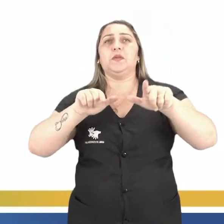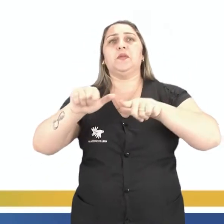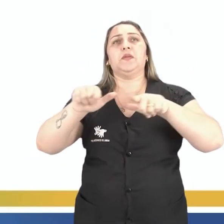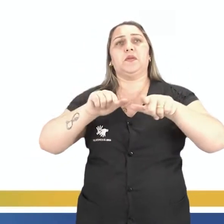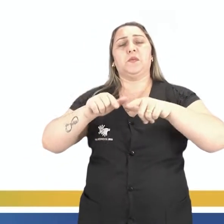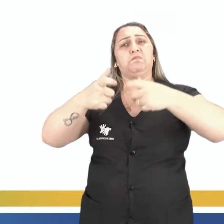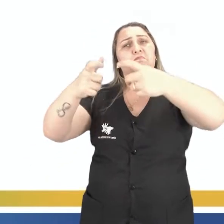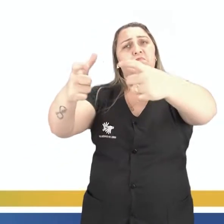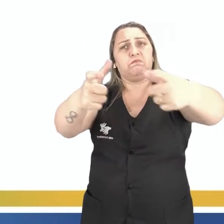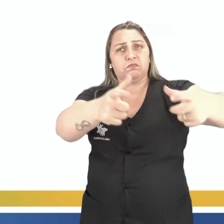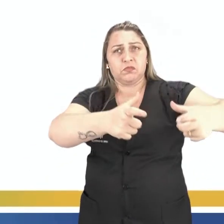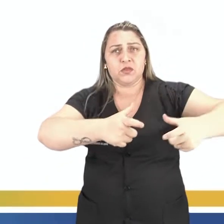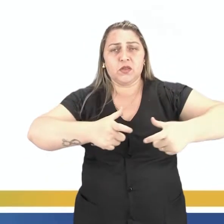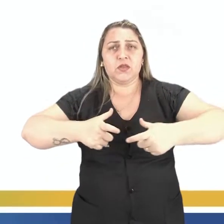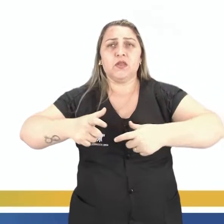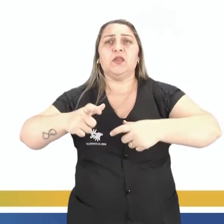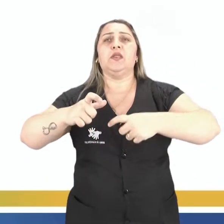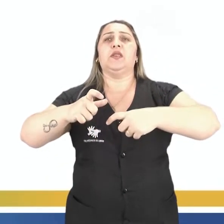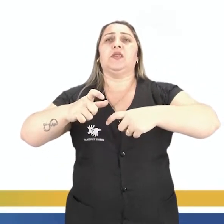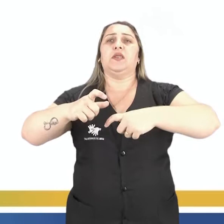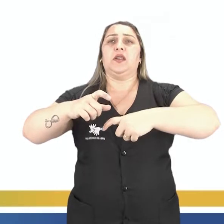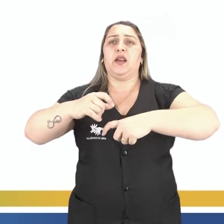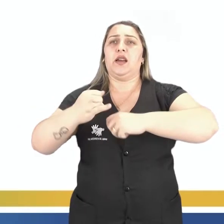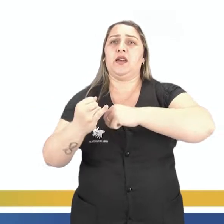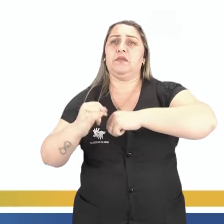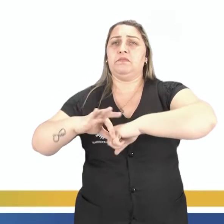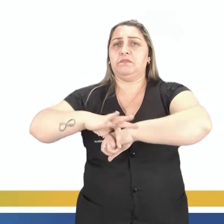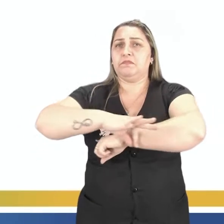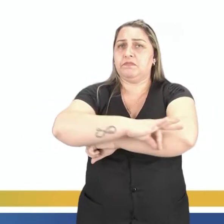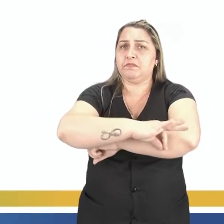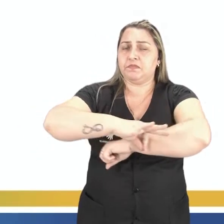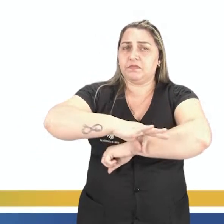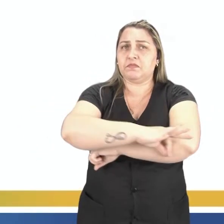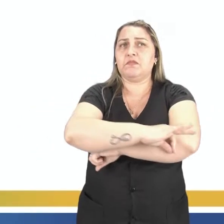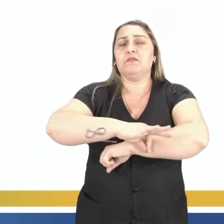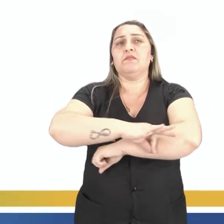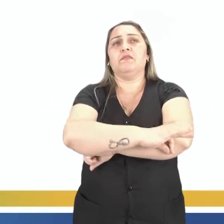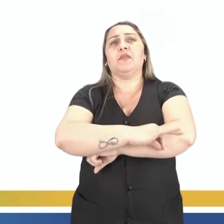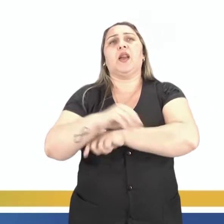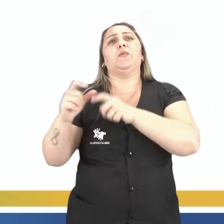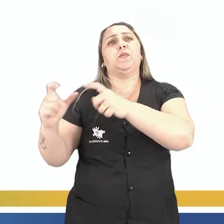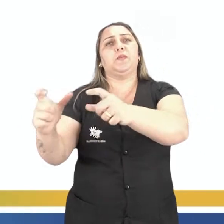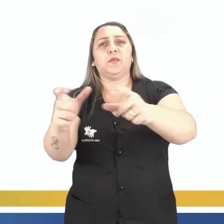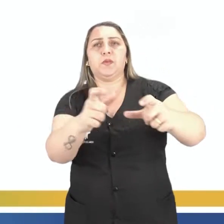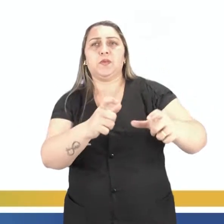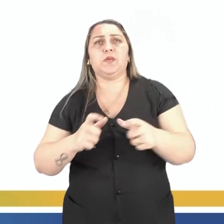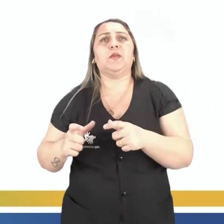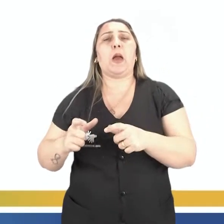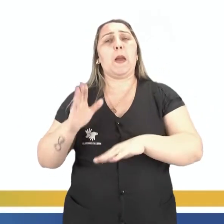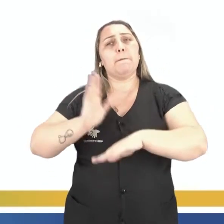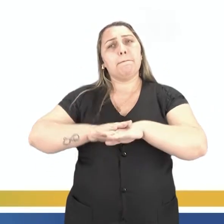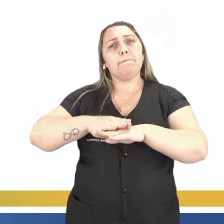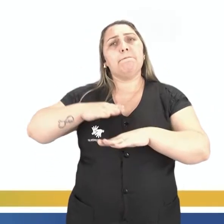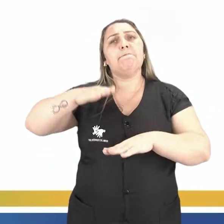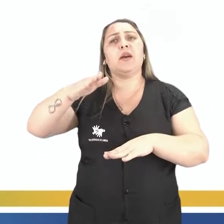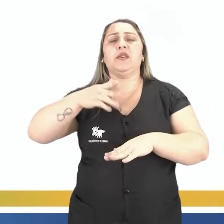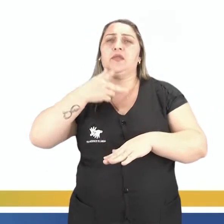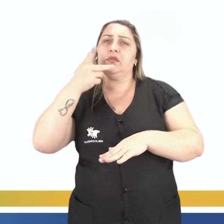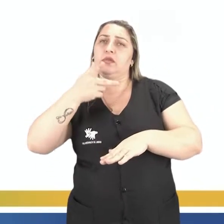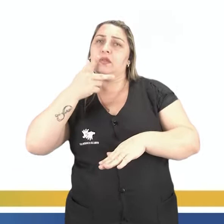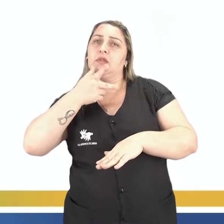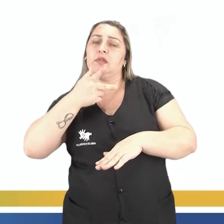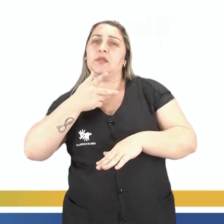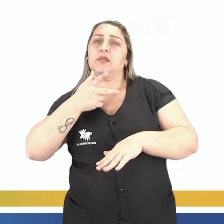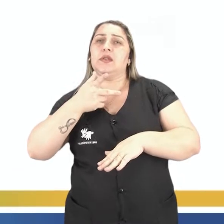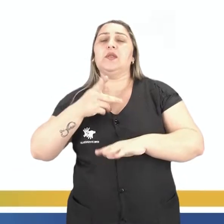grandes ambientes arquitetônicos, criando assim interferências nesses lugares. Uma das obras mais faladas